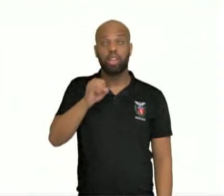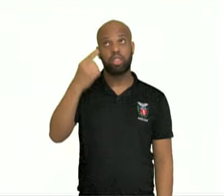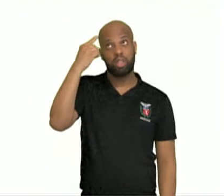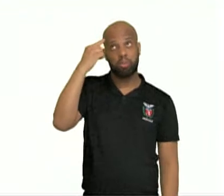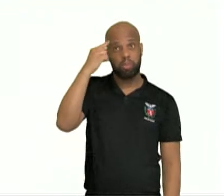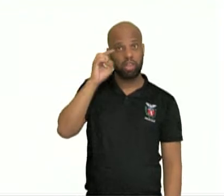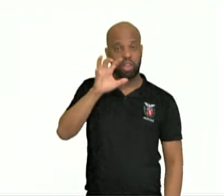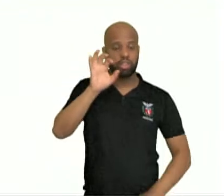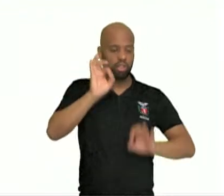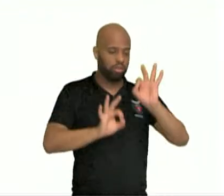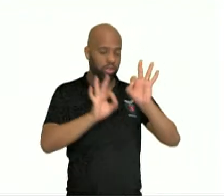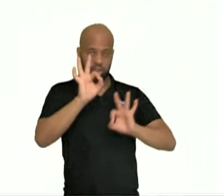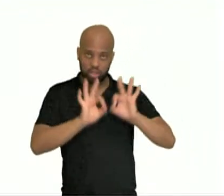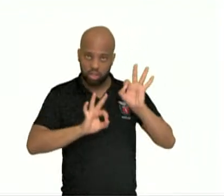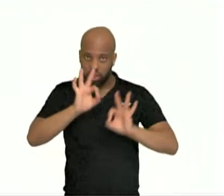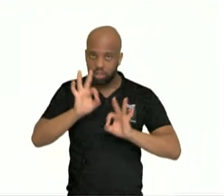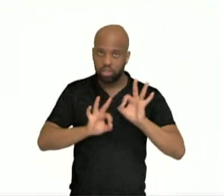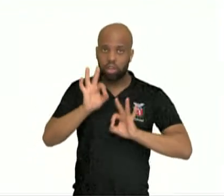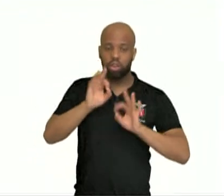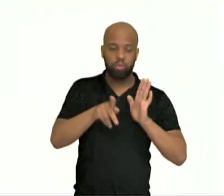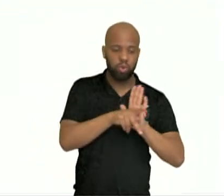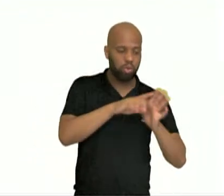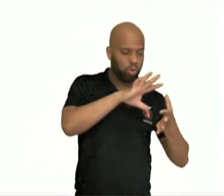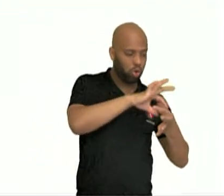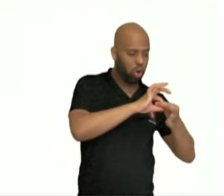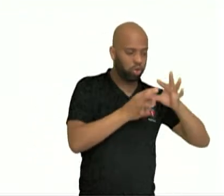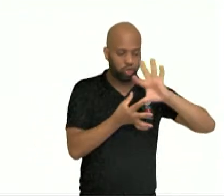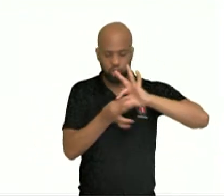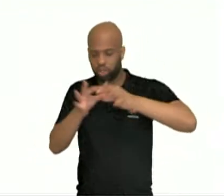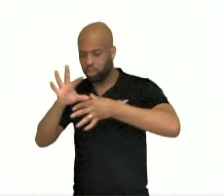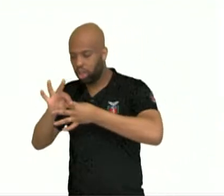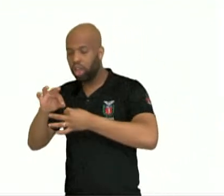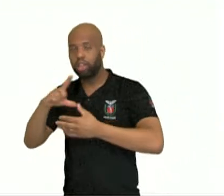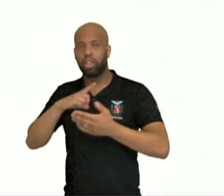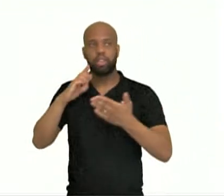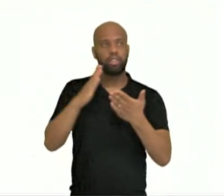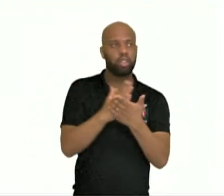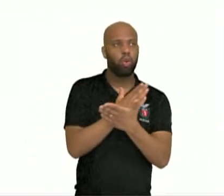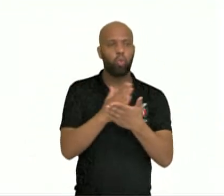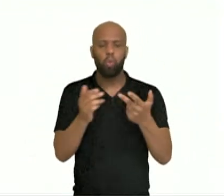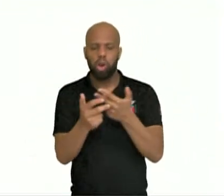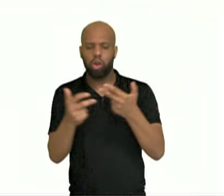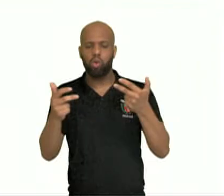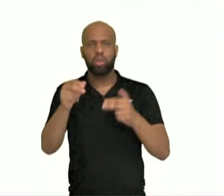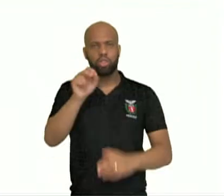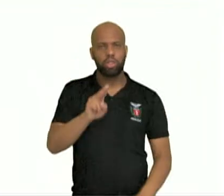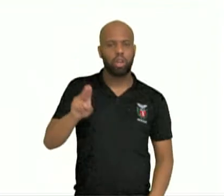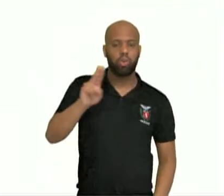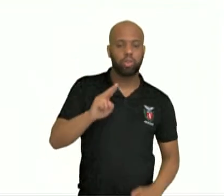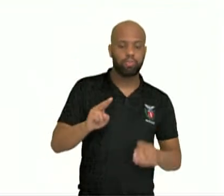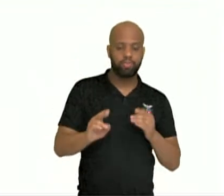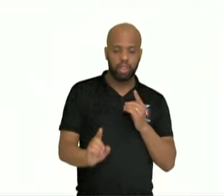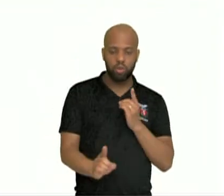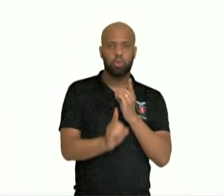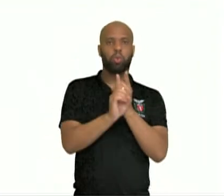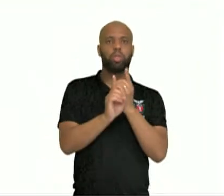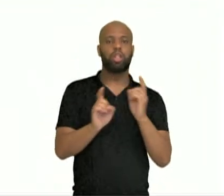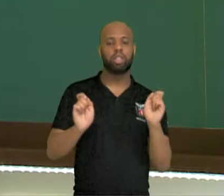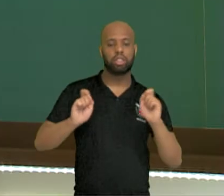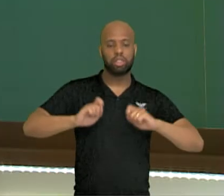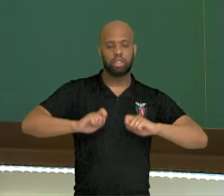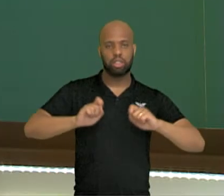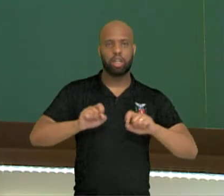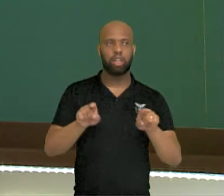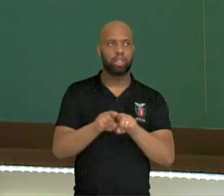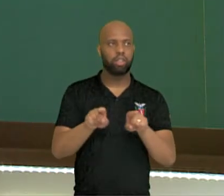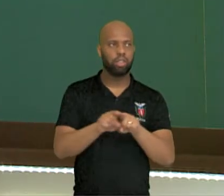nessa divisão dos continentes e consideramos algumas medidas que são usadas para localização e que podem ser usadas